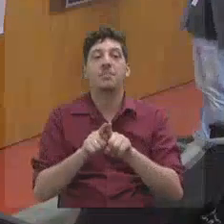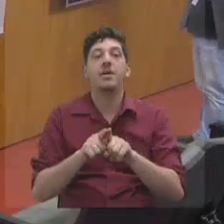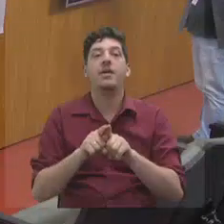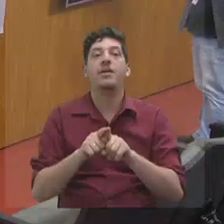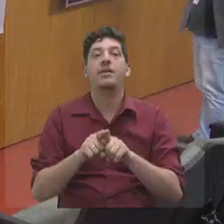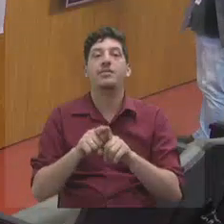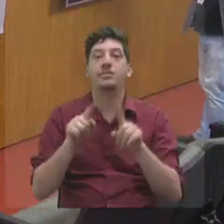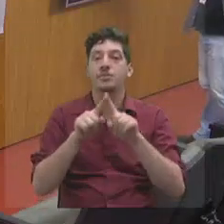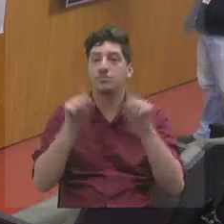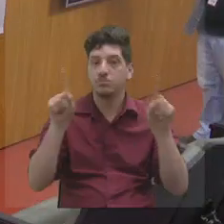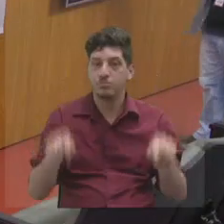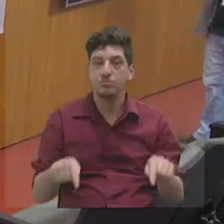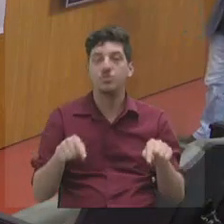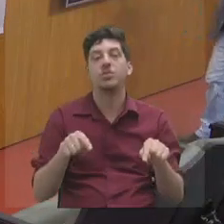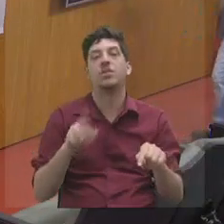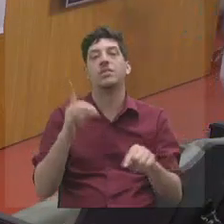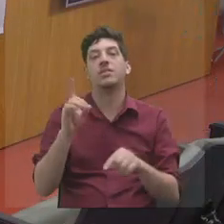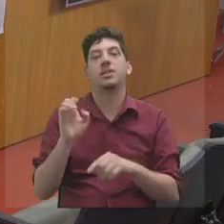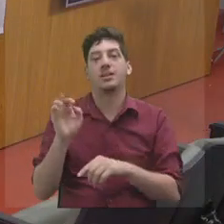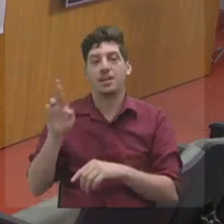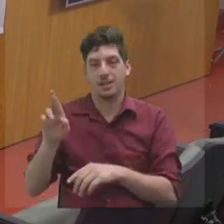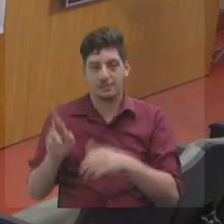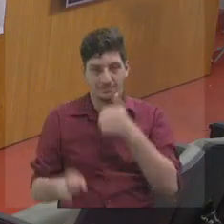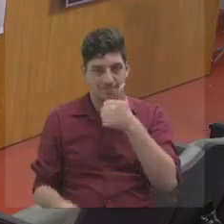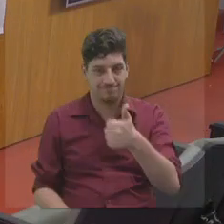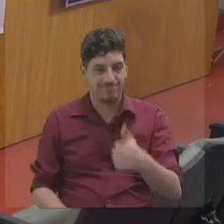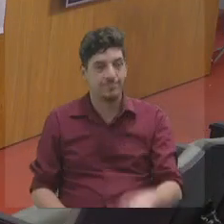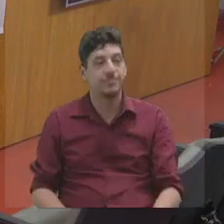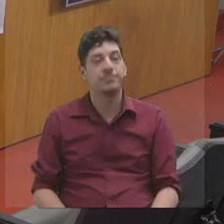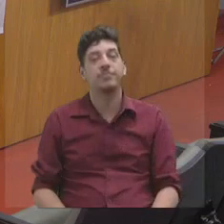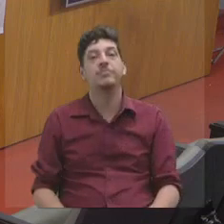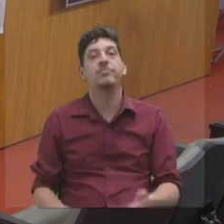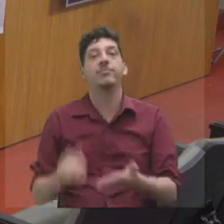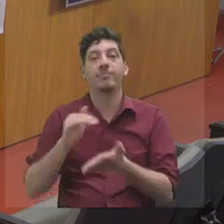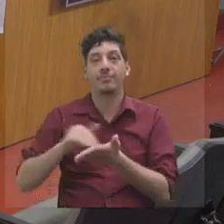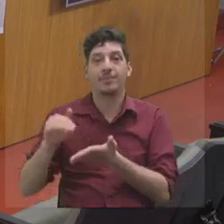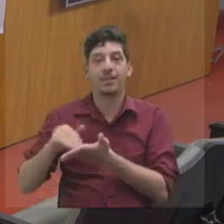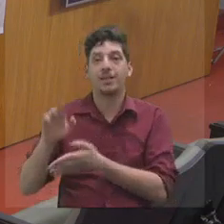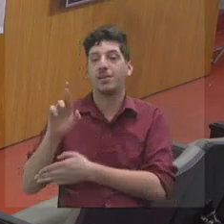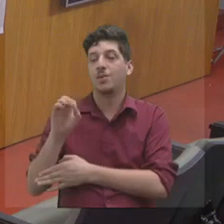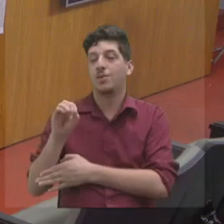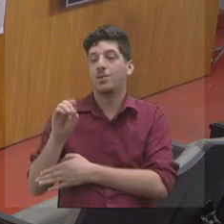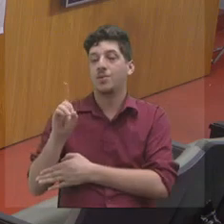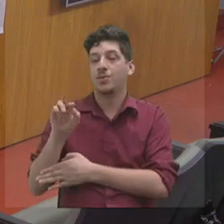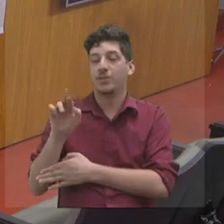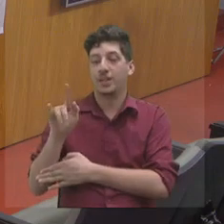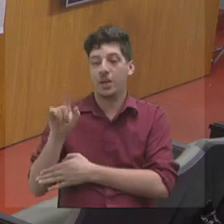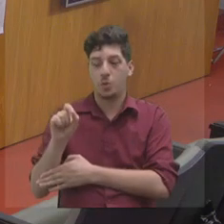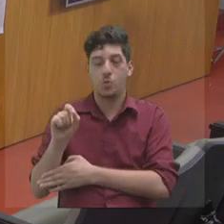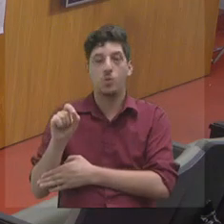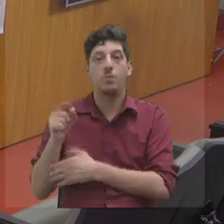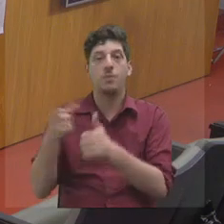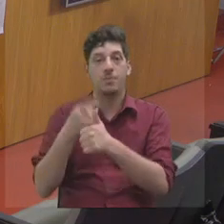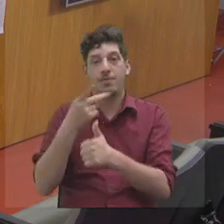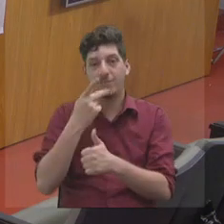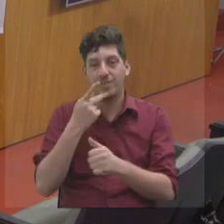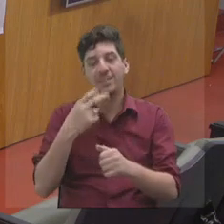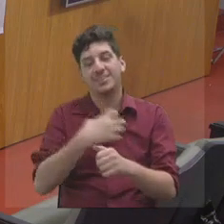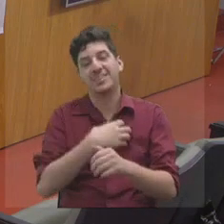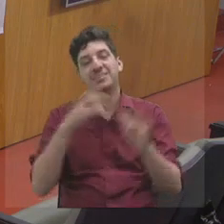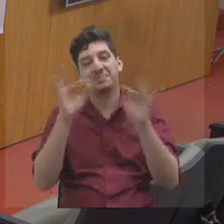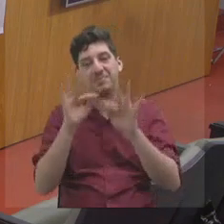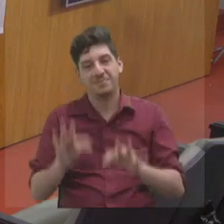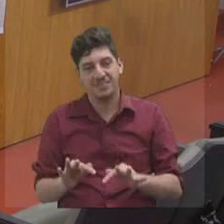Dr secretário Rodrigo primeiro é dizer da Alegria da nossa Ponte São Francisco já